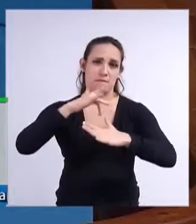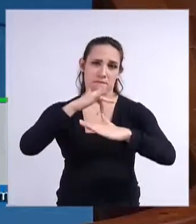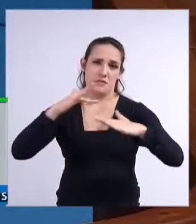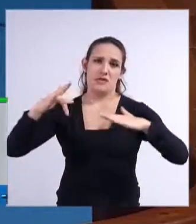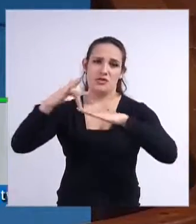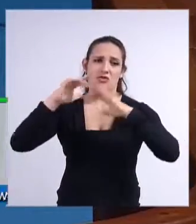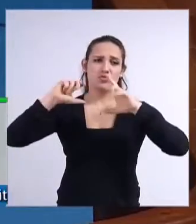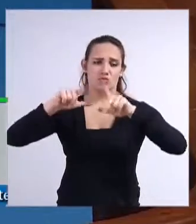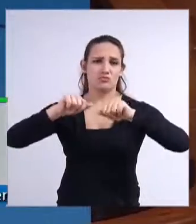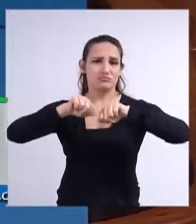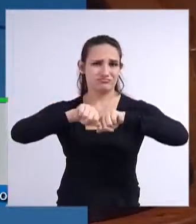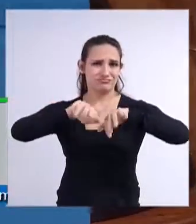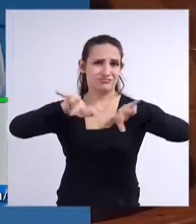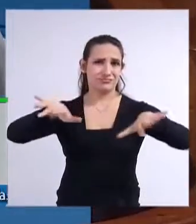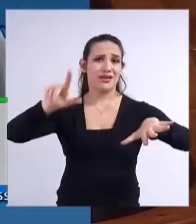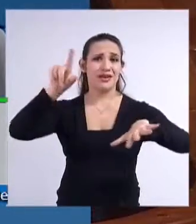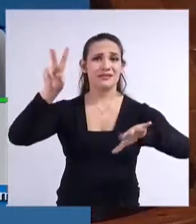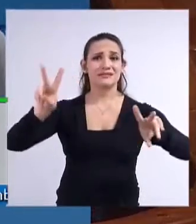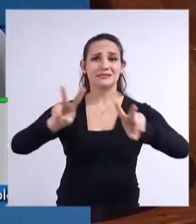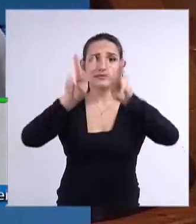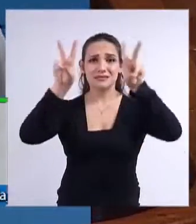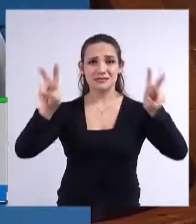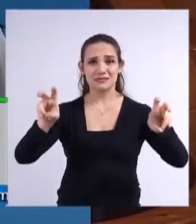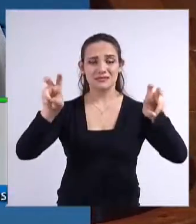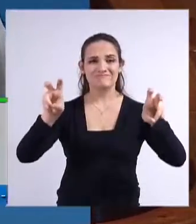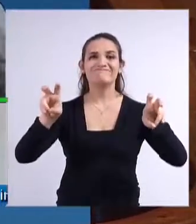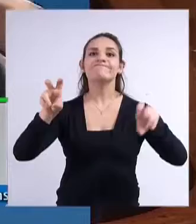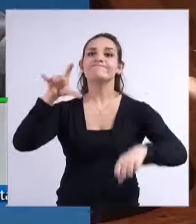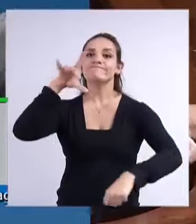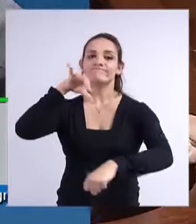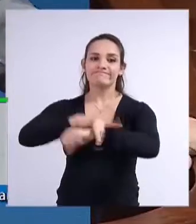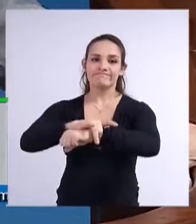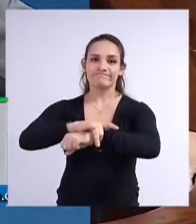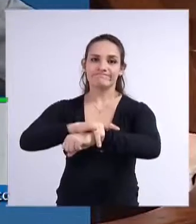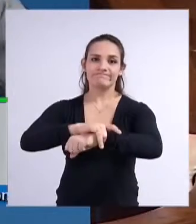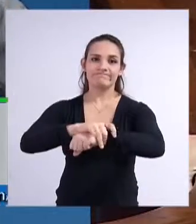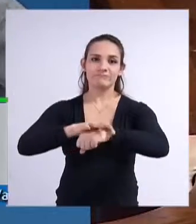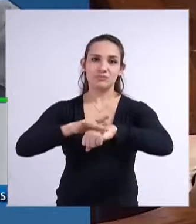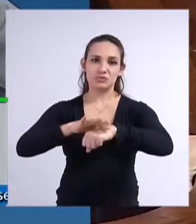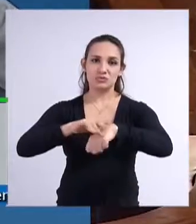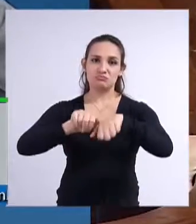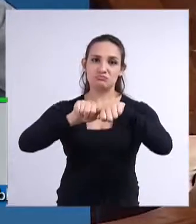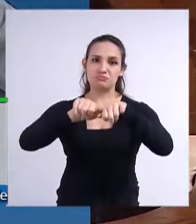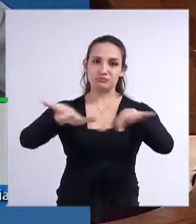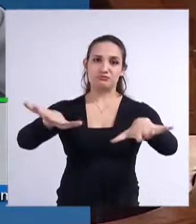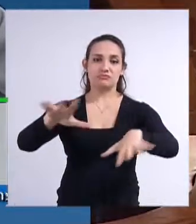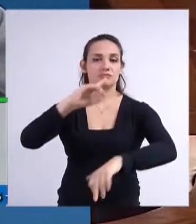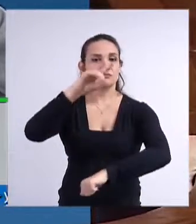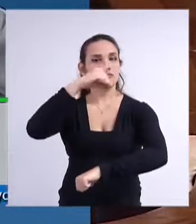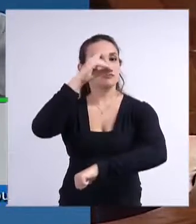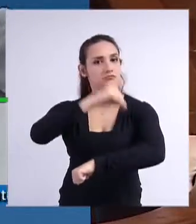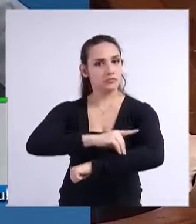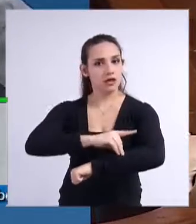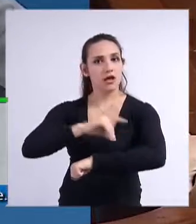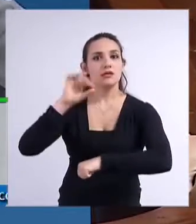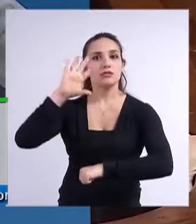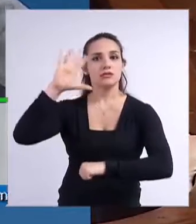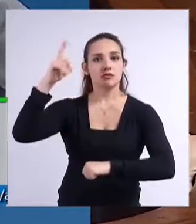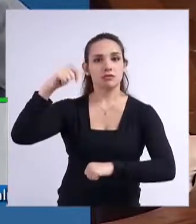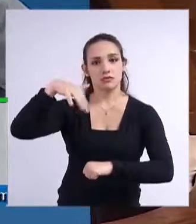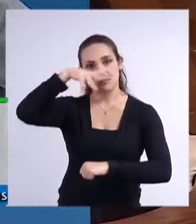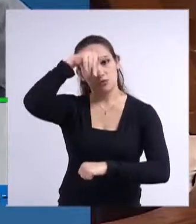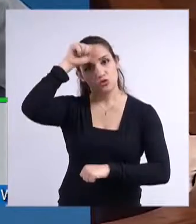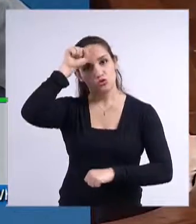mais, que é a discussão da epidemia de dengue que acontece no Mato Grosso do